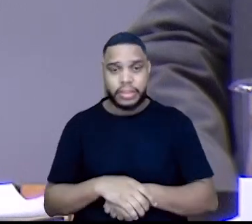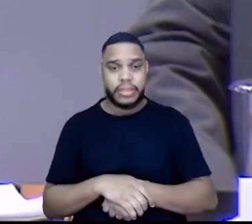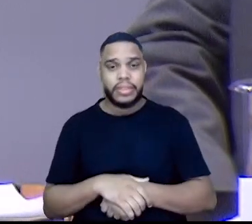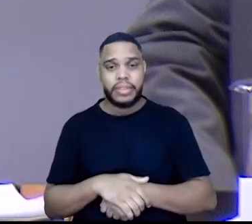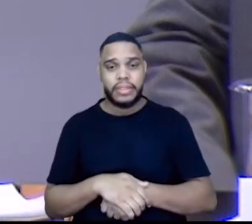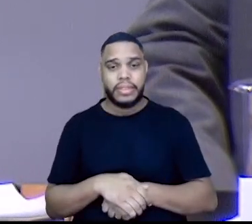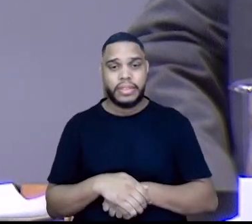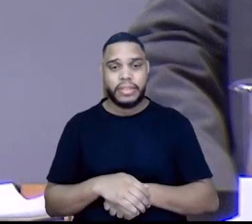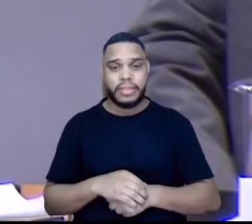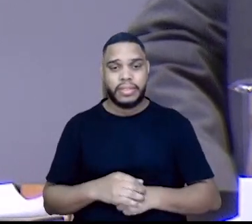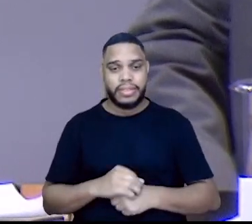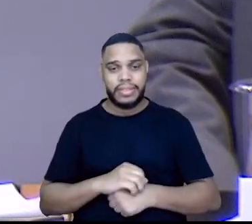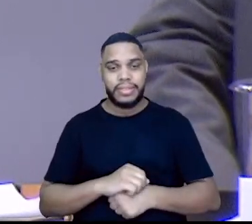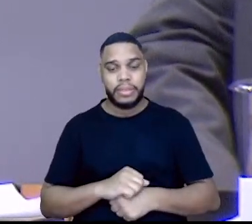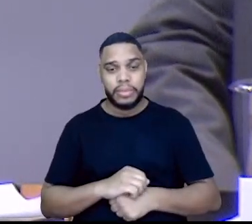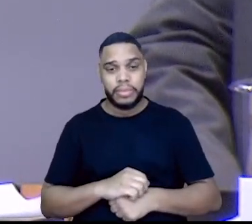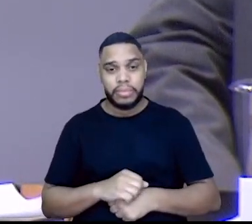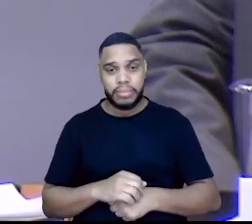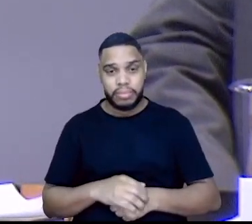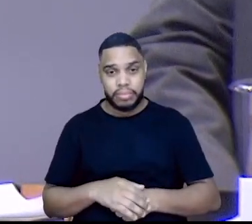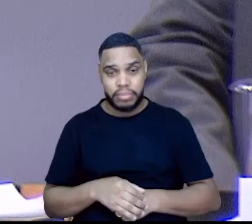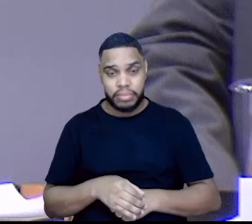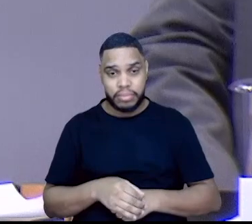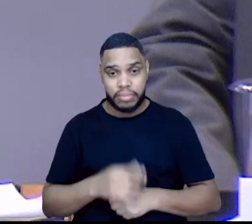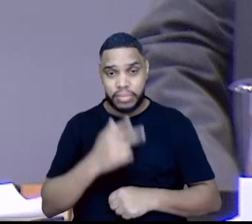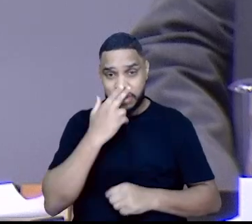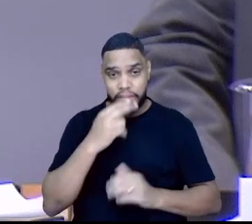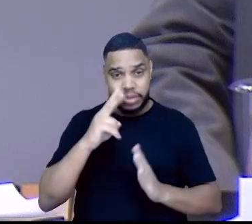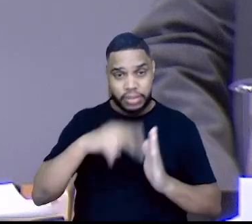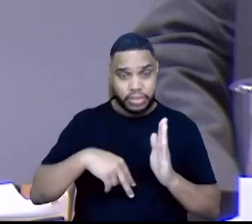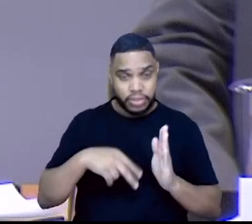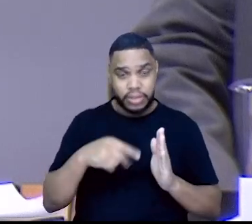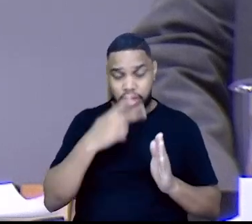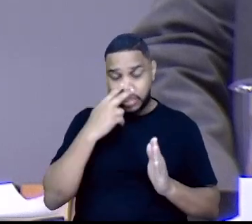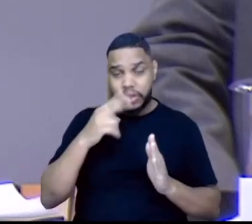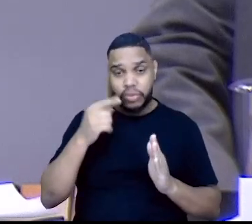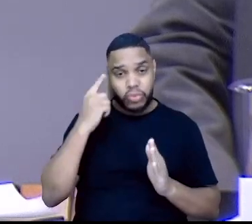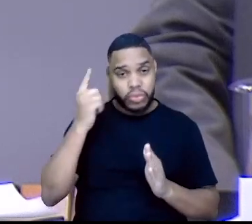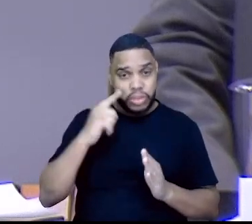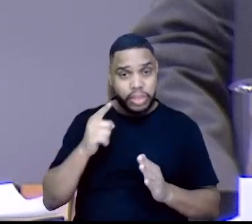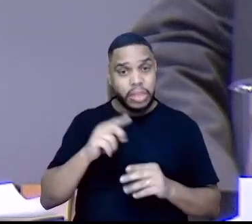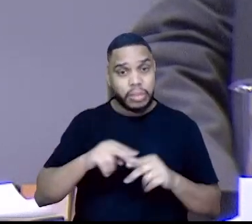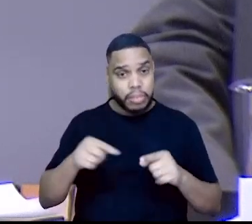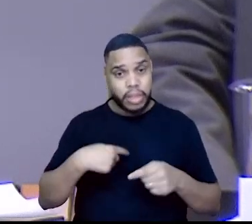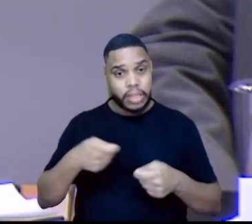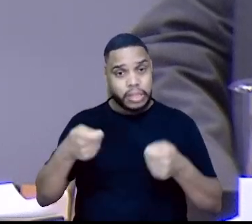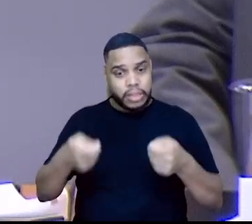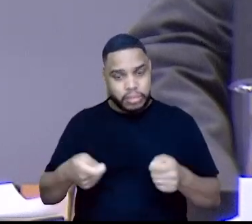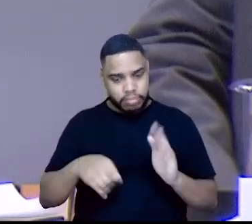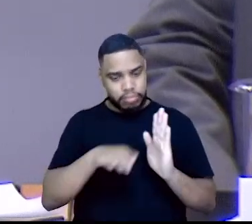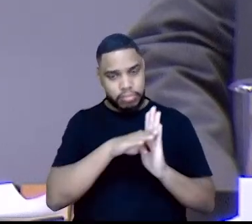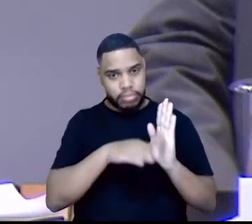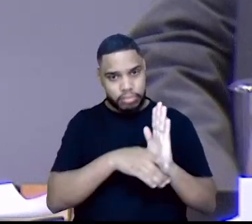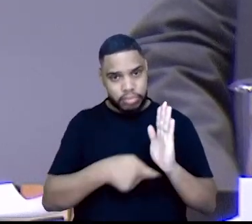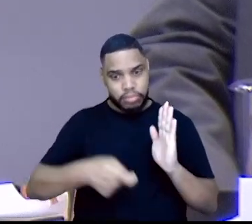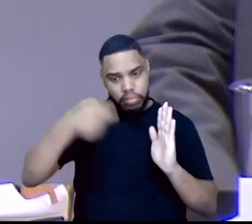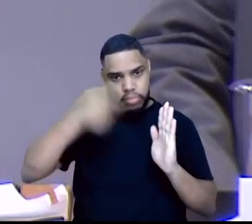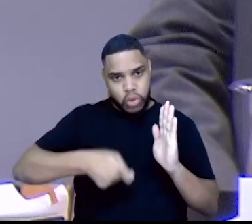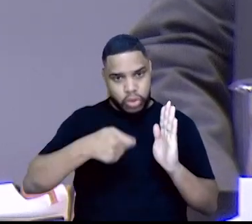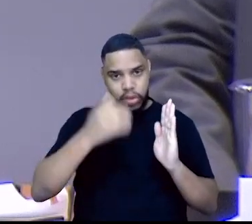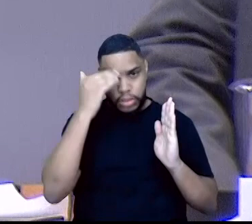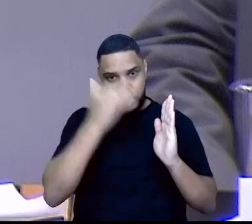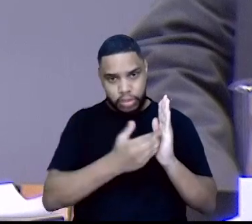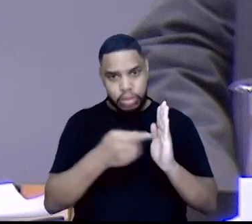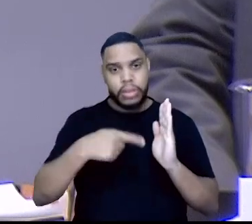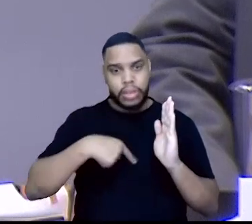Essa senhora provavelmente nunca leu Kelsen, mas era uma positivista, normativista, radical, que achava que a norma